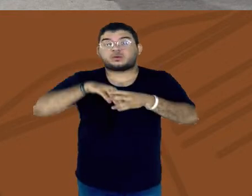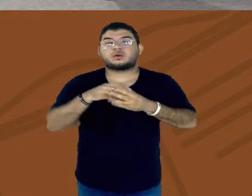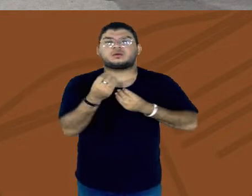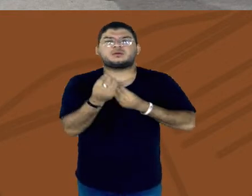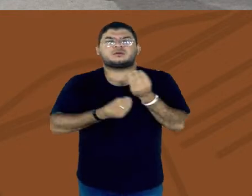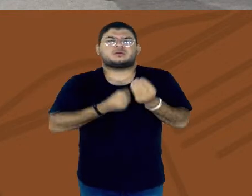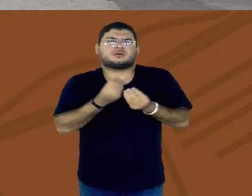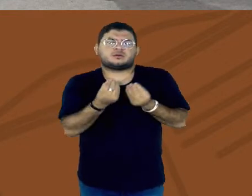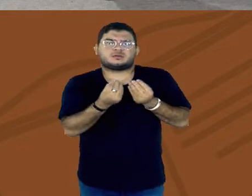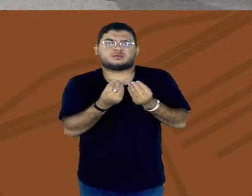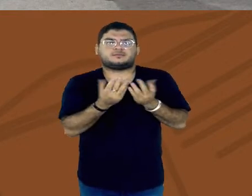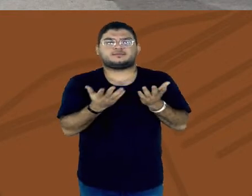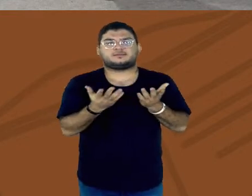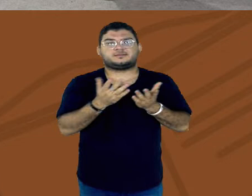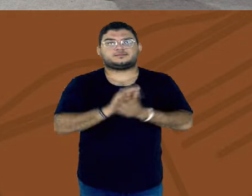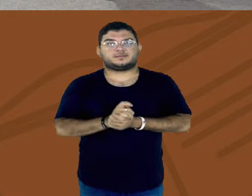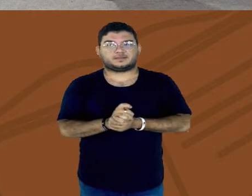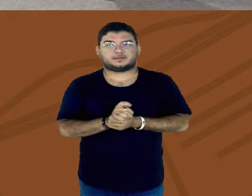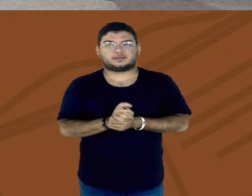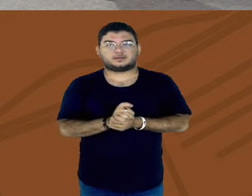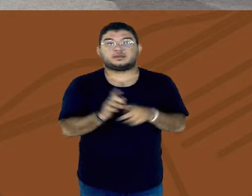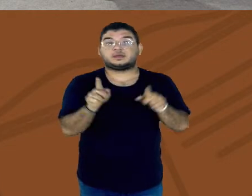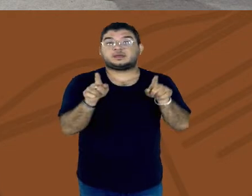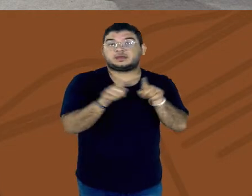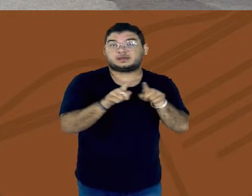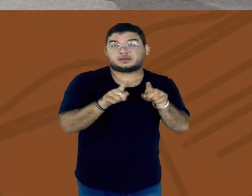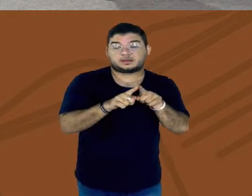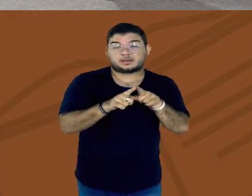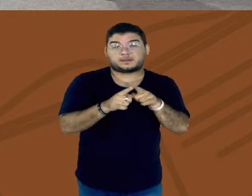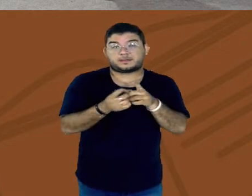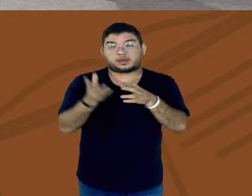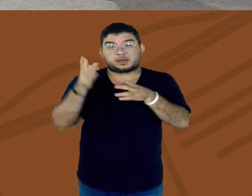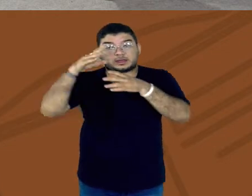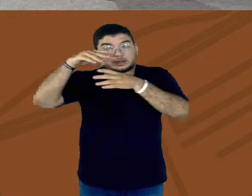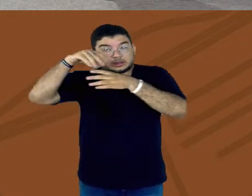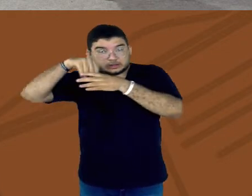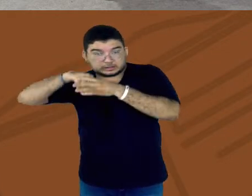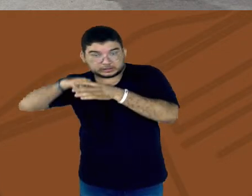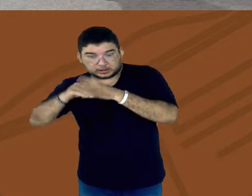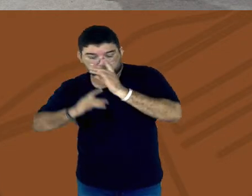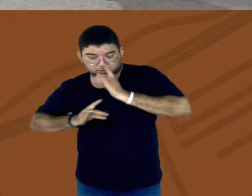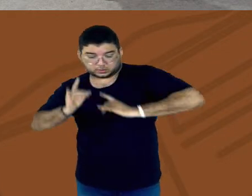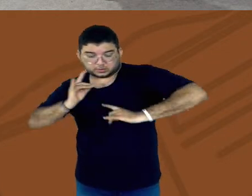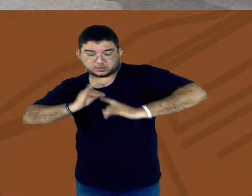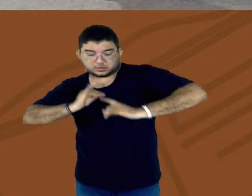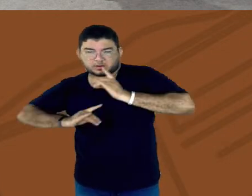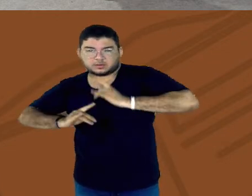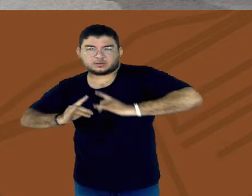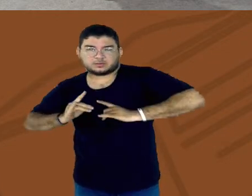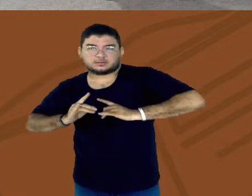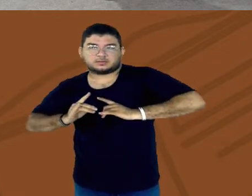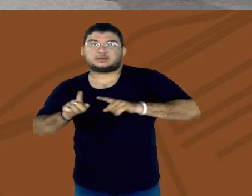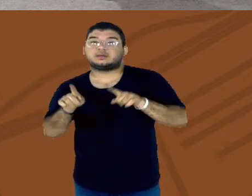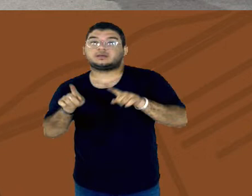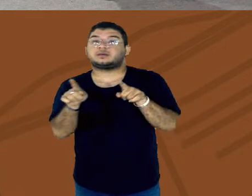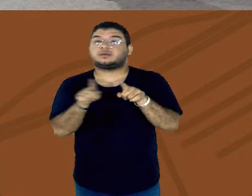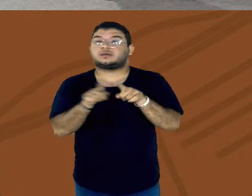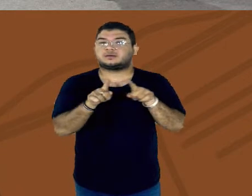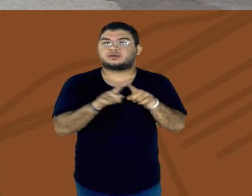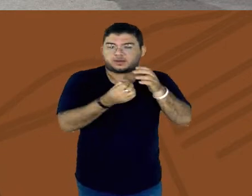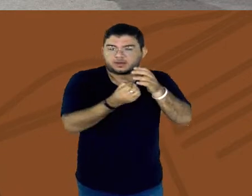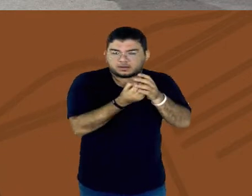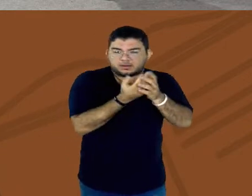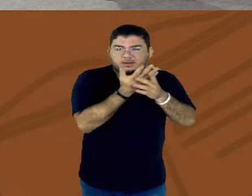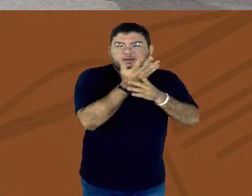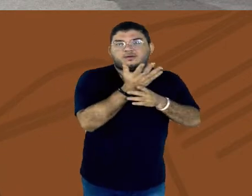mistas são aquelas que tanto secretam substâncias dentro do corpo, quanto secretam